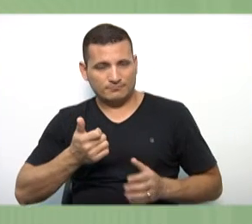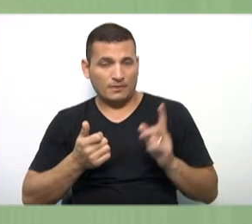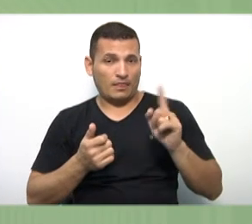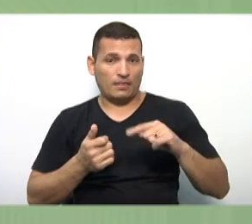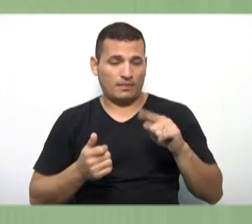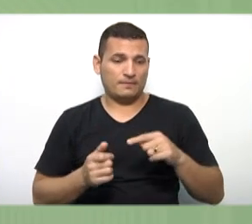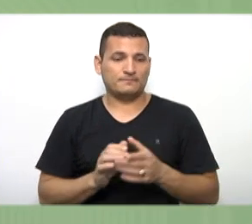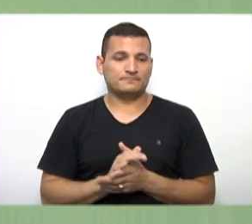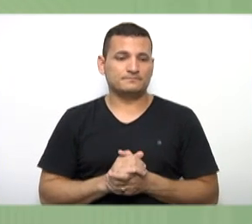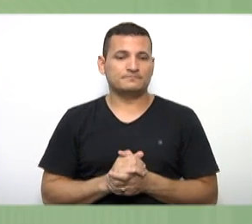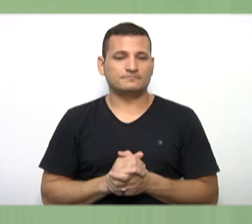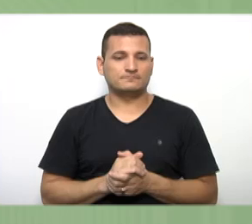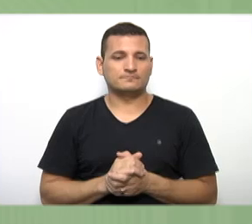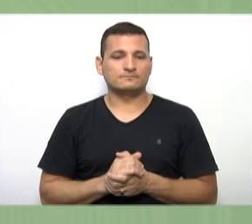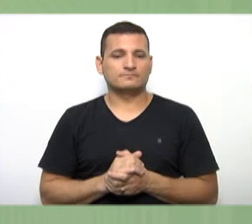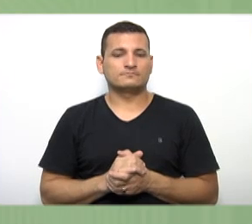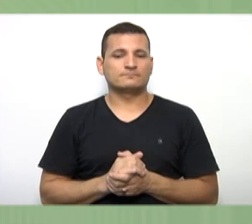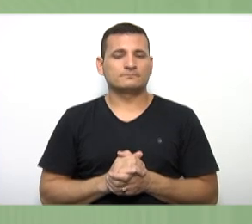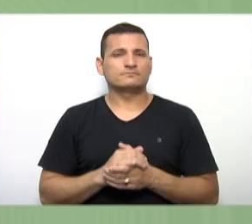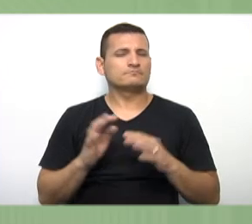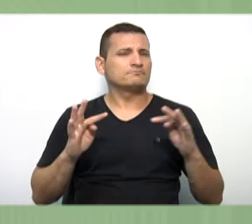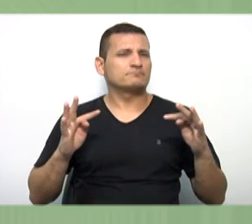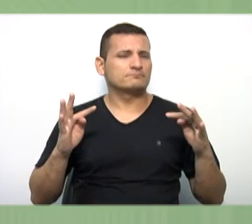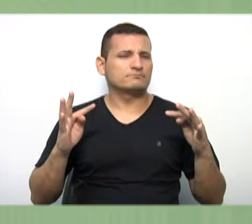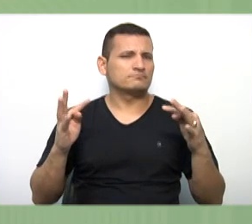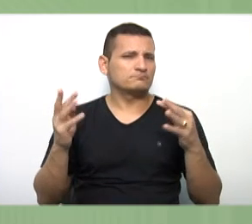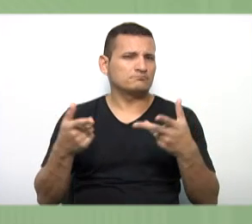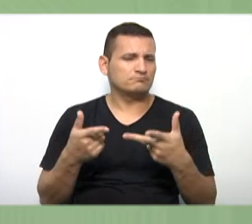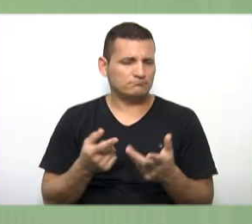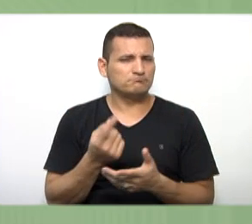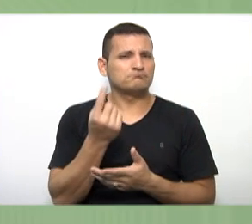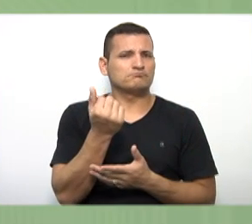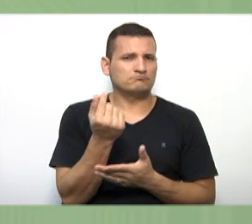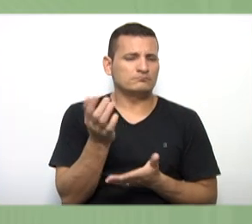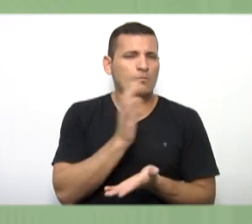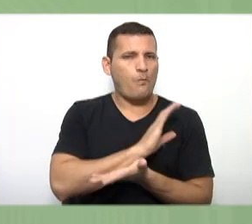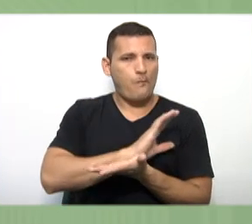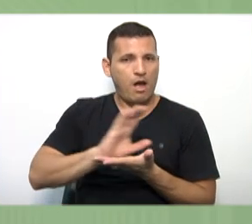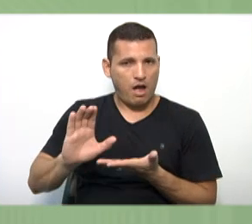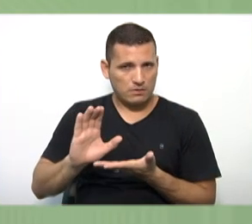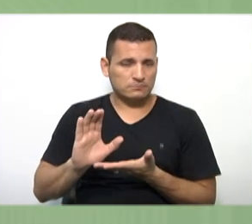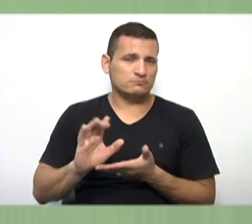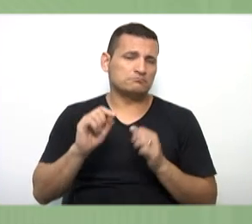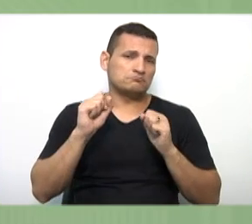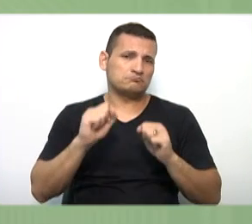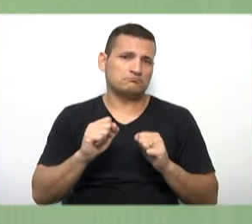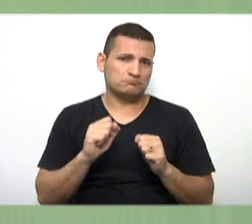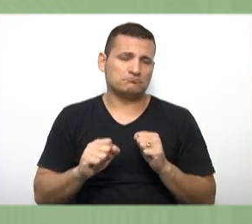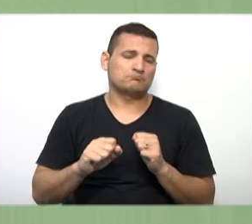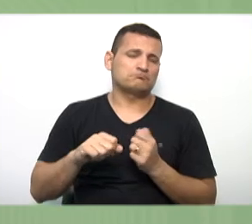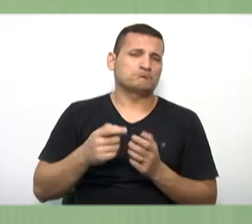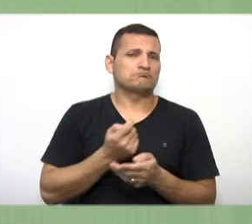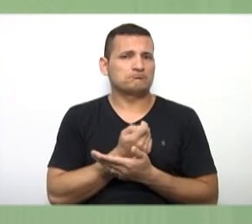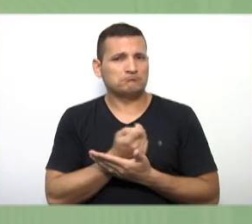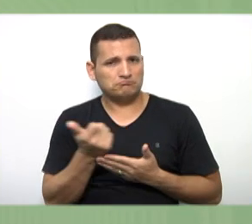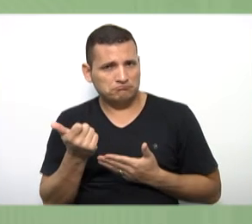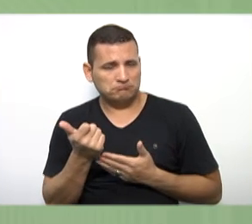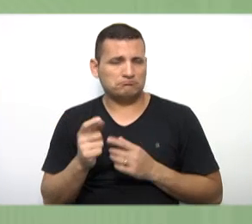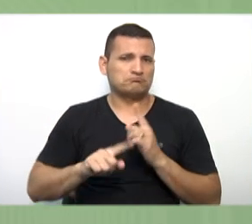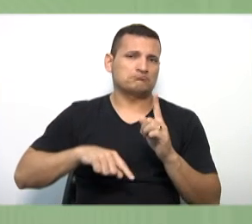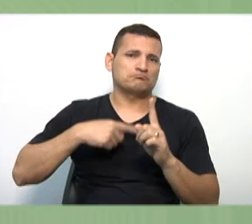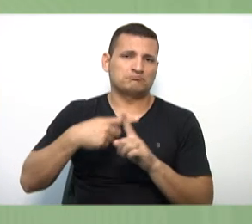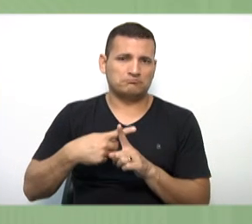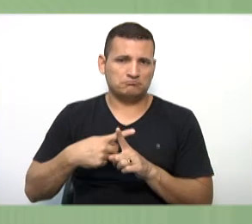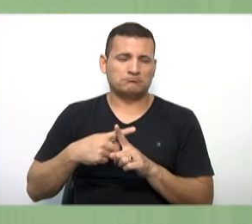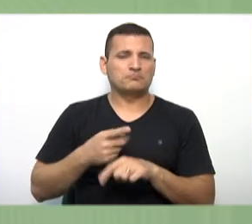elas são toda a remuneração em dinheiro, pode ser comissões, bônus, prêmios,